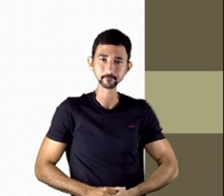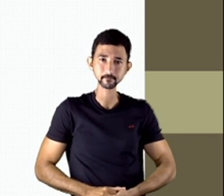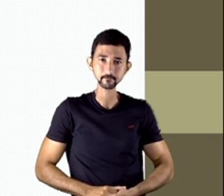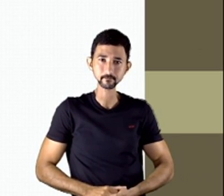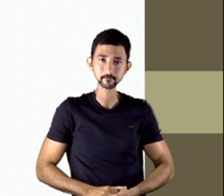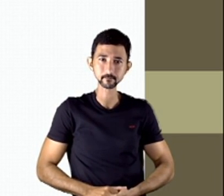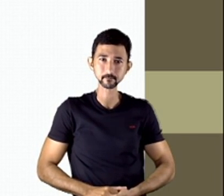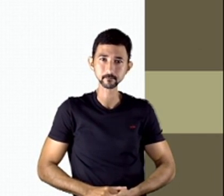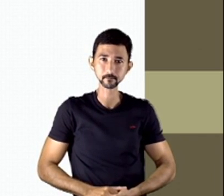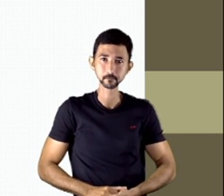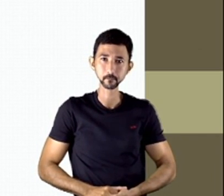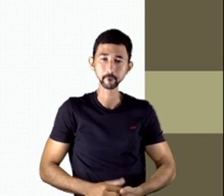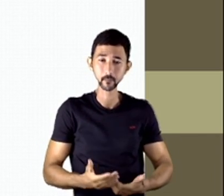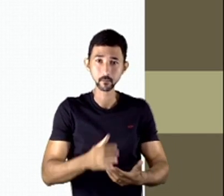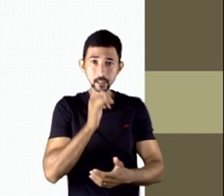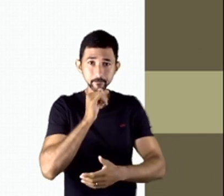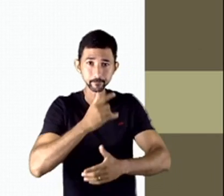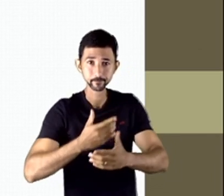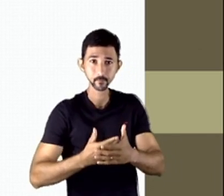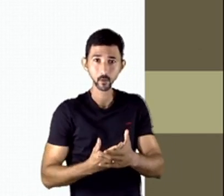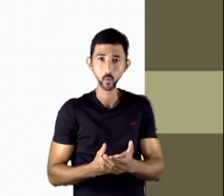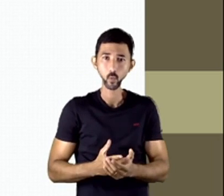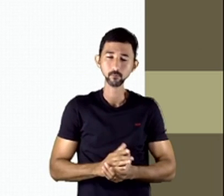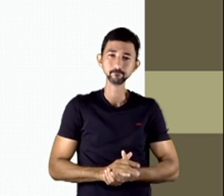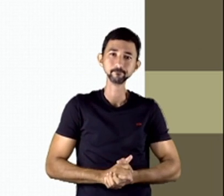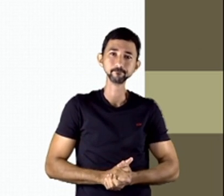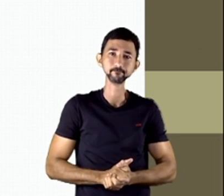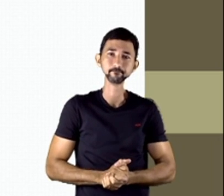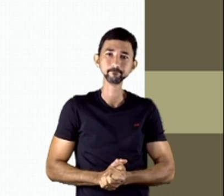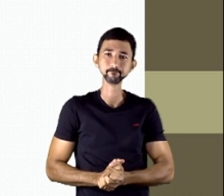problema do Francisco, vem para mim.